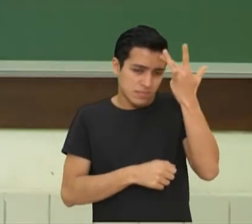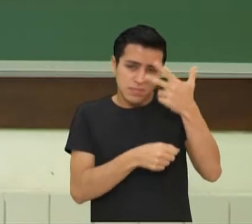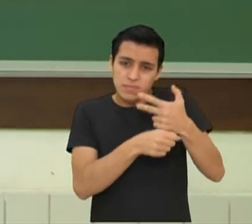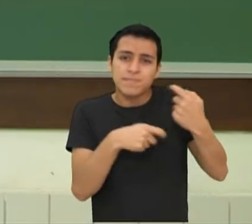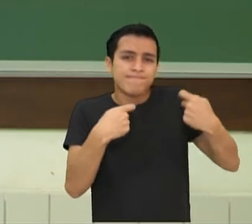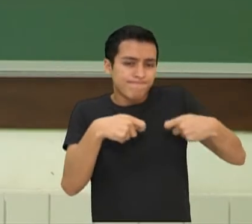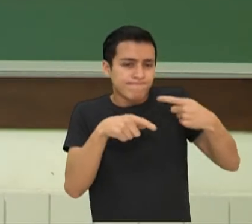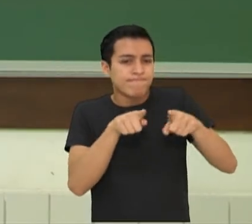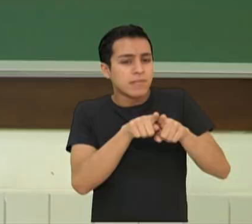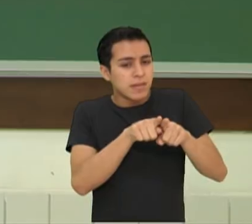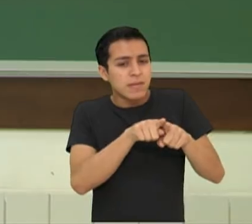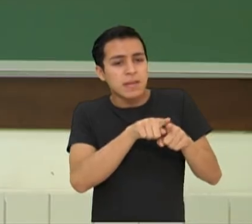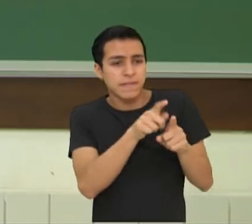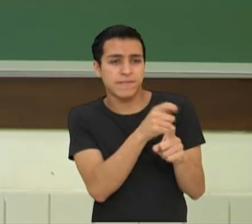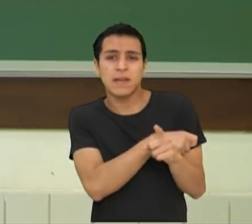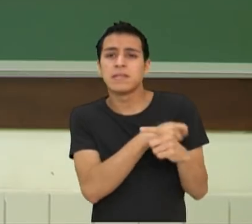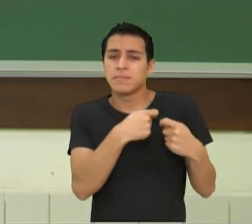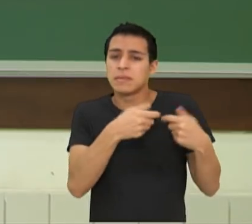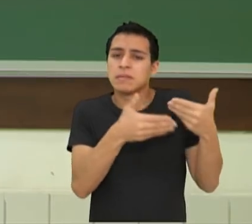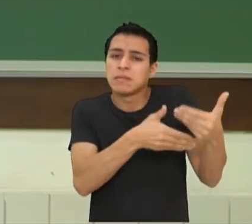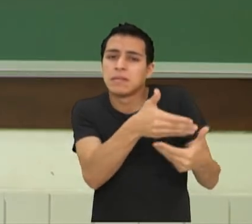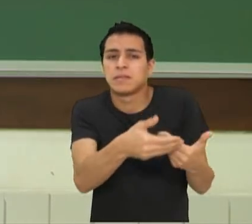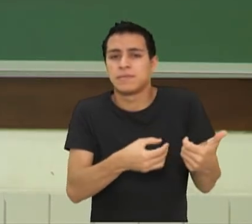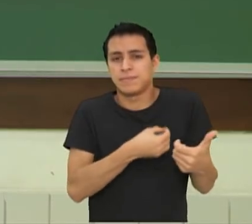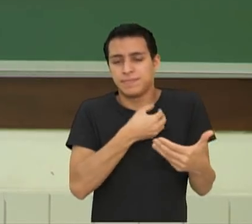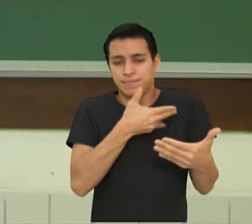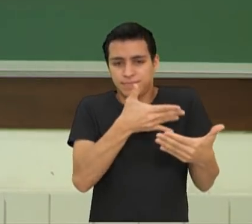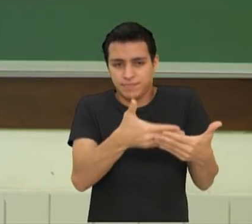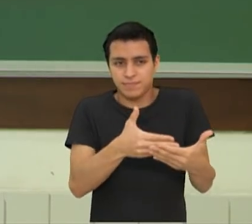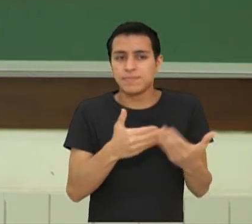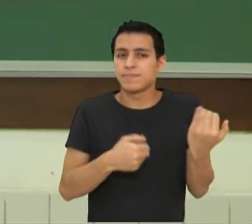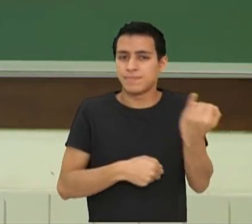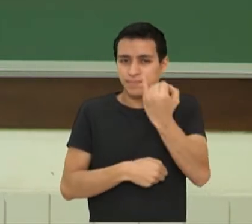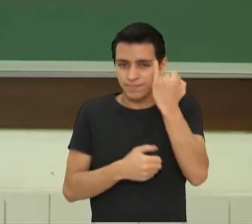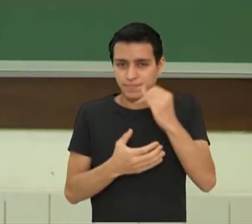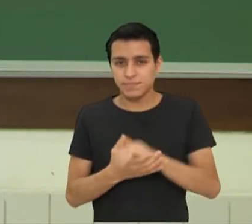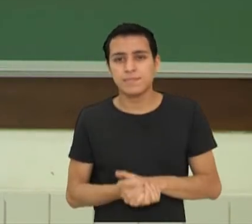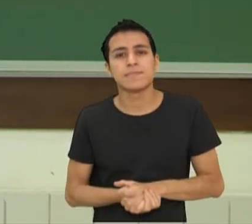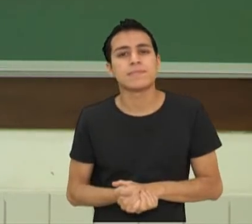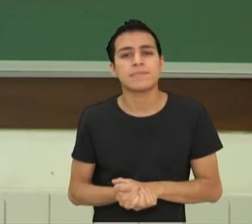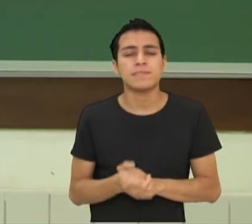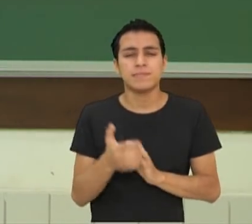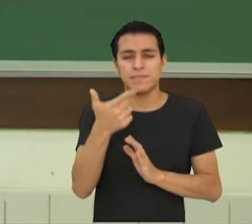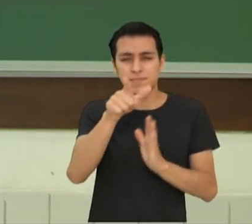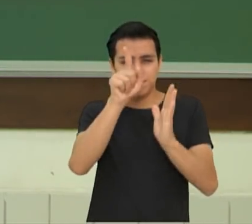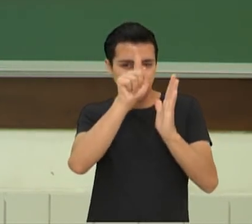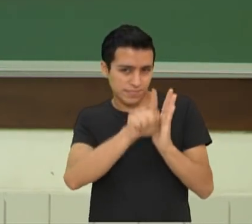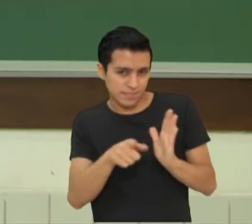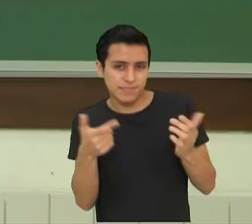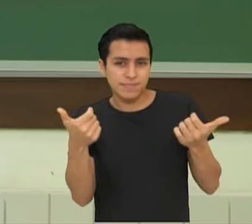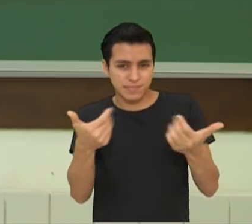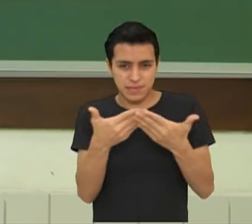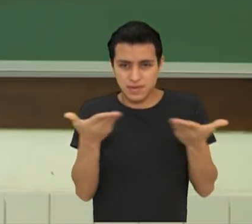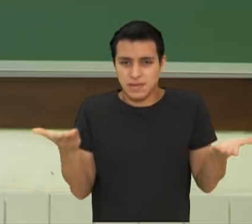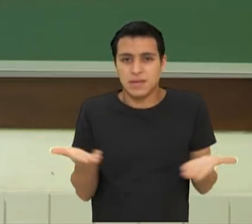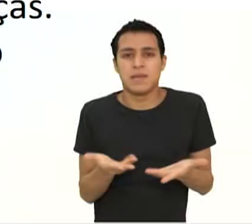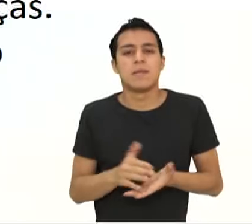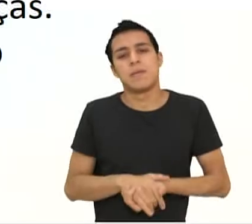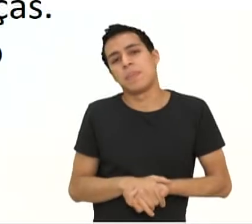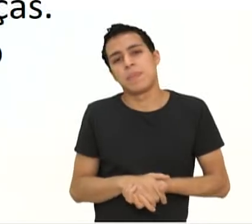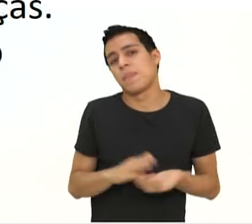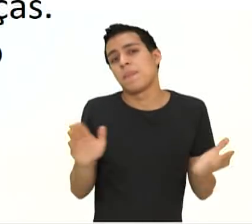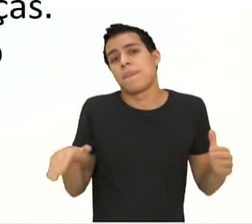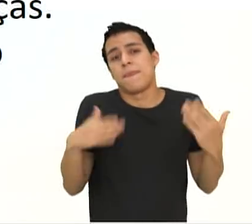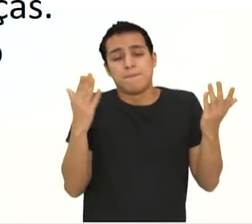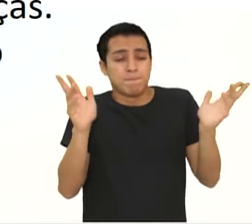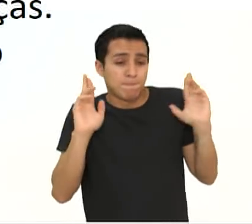têm os seus reforços necessários ao longo da sua vida, muito importante. Mais um quiz, então, da aula de hoje. Qual